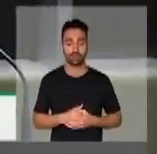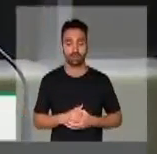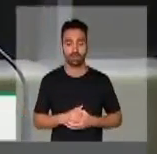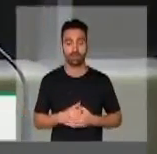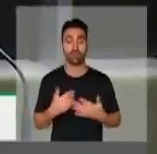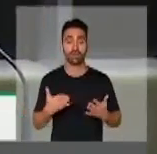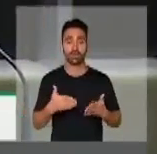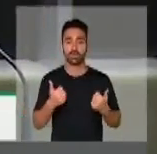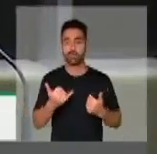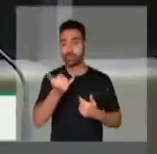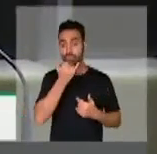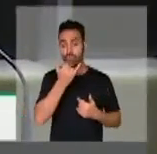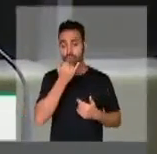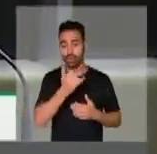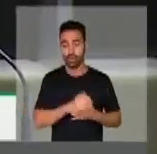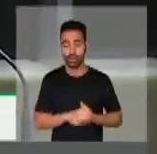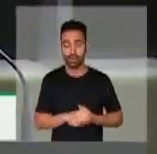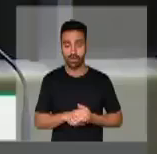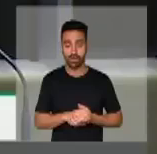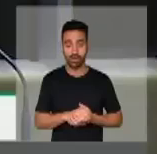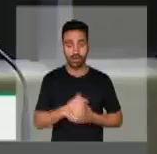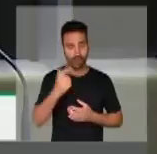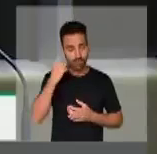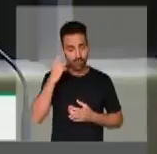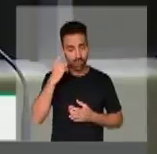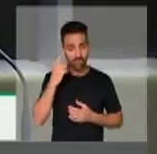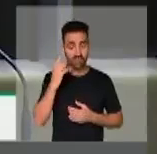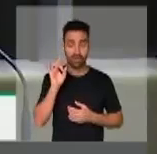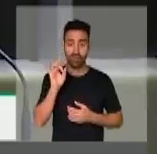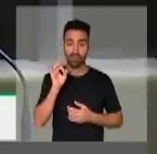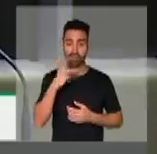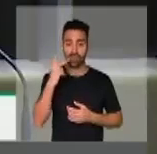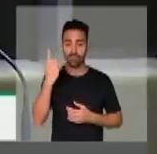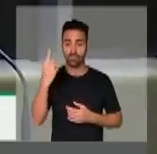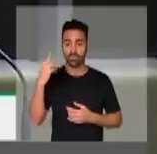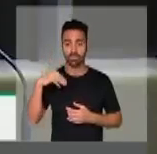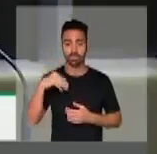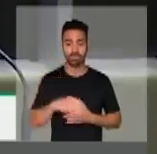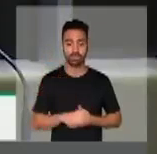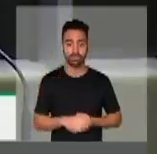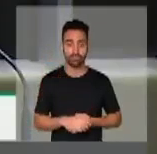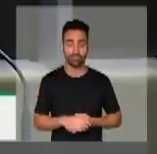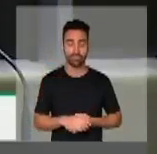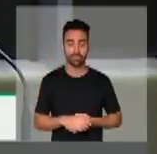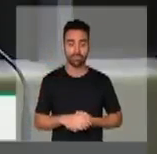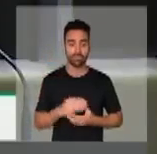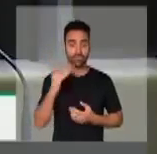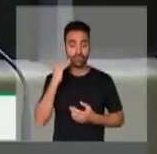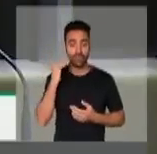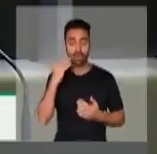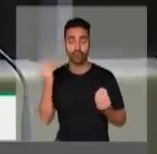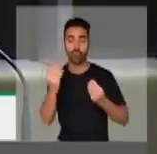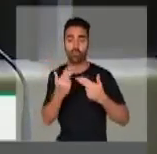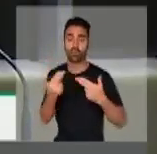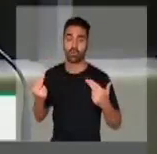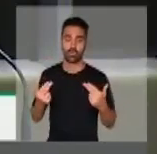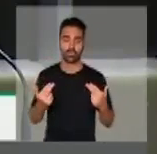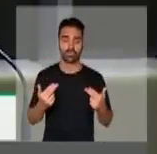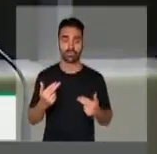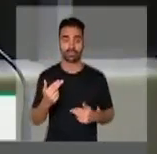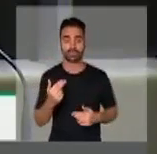mesmo pedindo desculpa. Eu achava que ia falar só um minutinho. Teste. Como ficariam as coisas